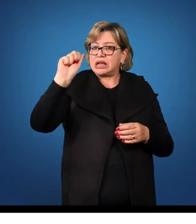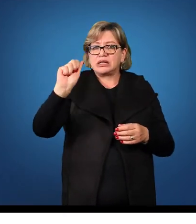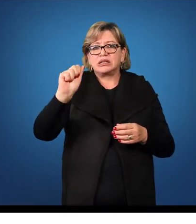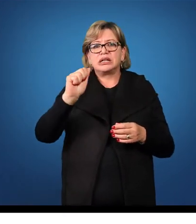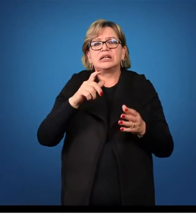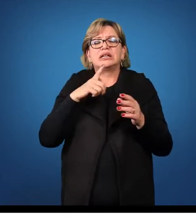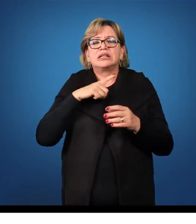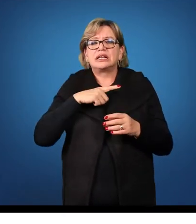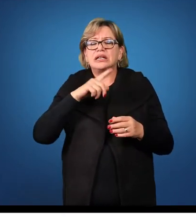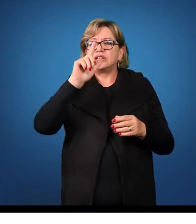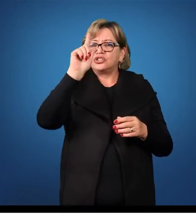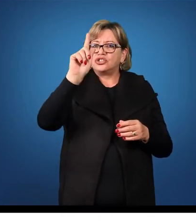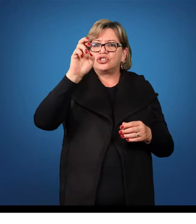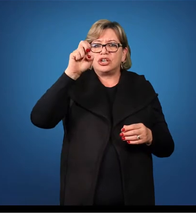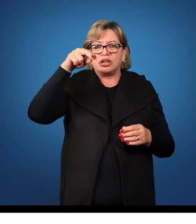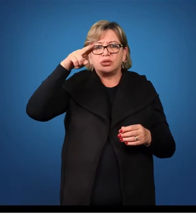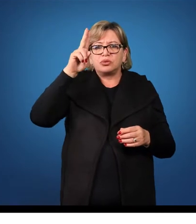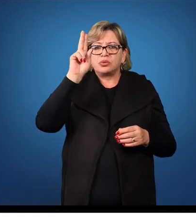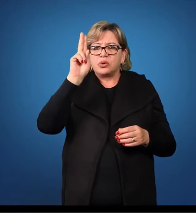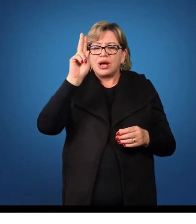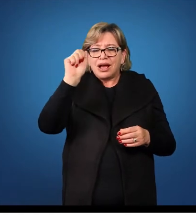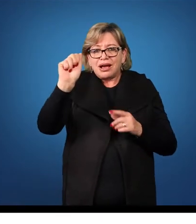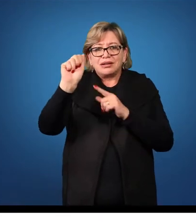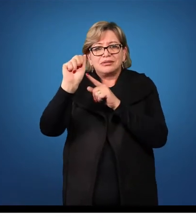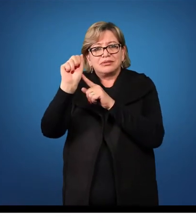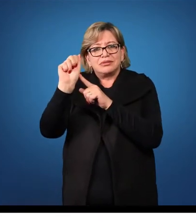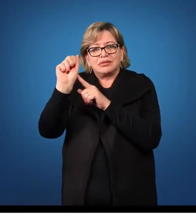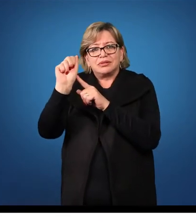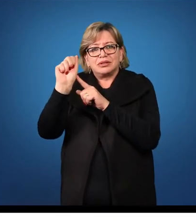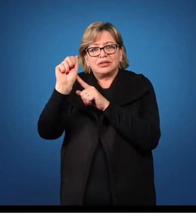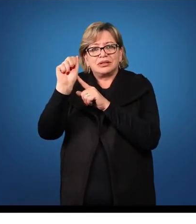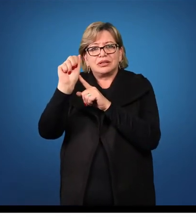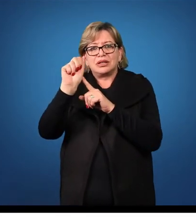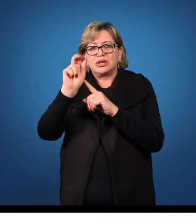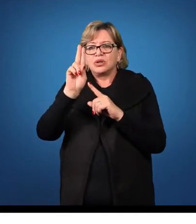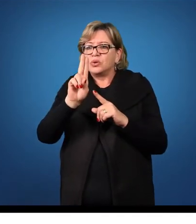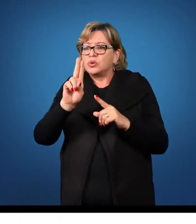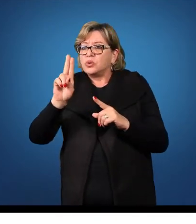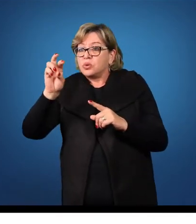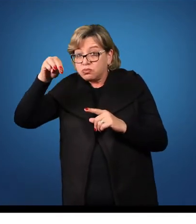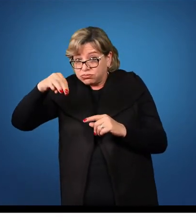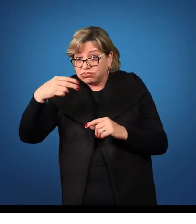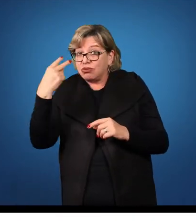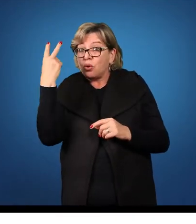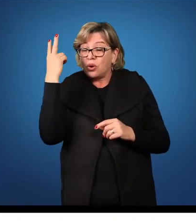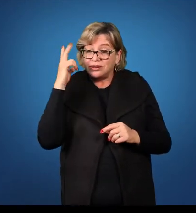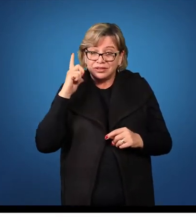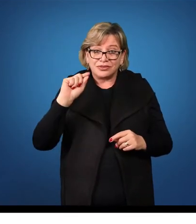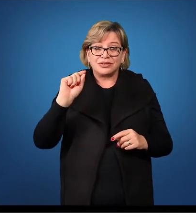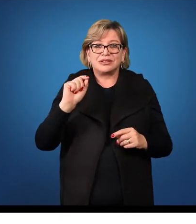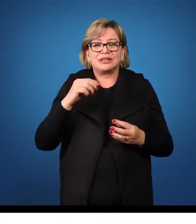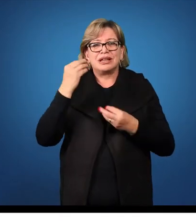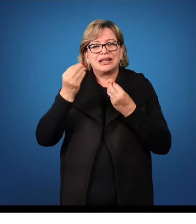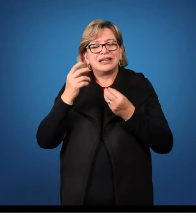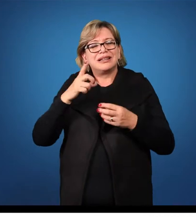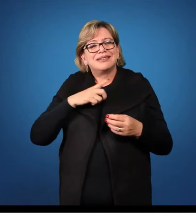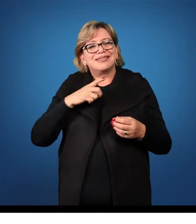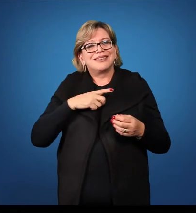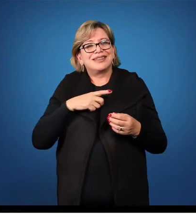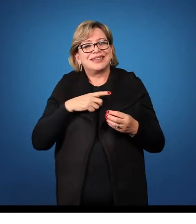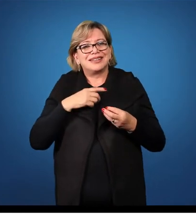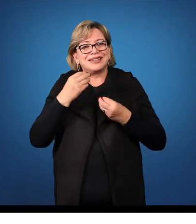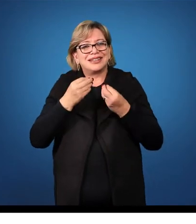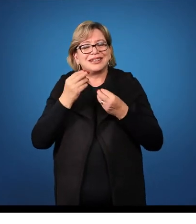geno a jay leno 12 os novamente no gene tivo gene bus